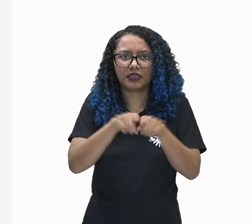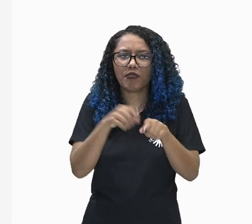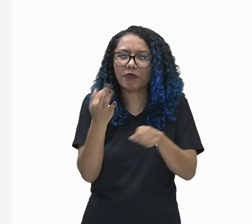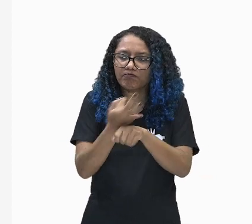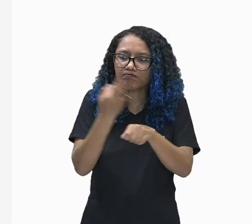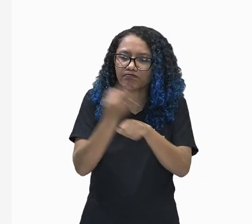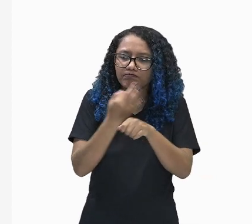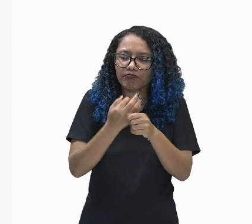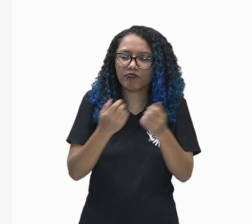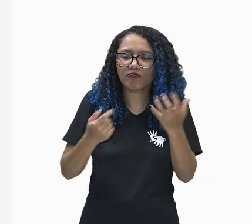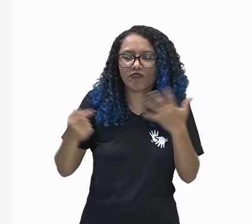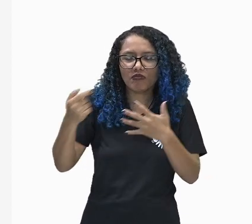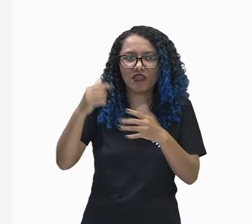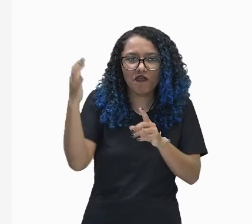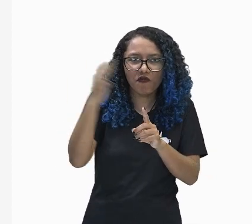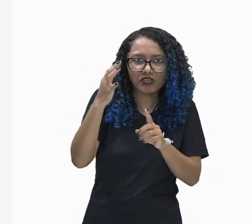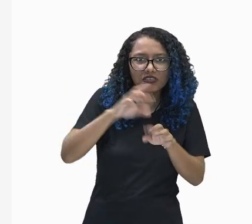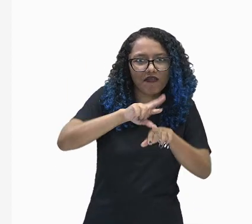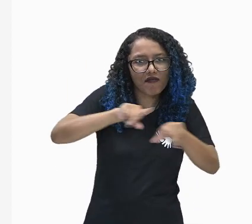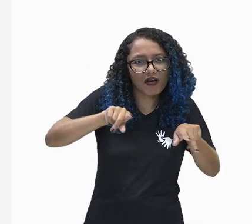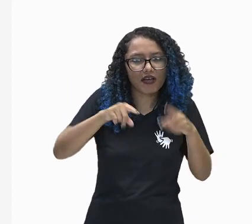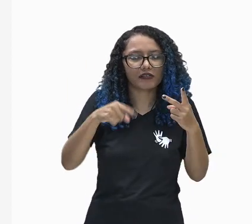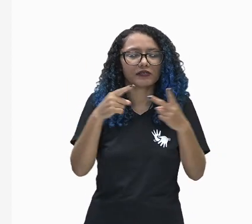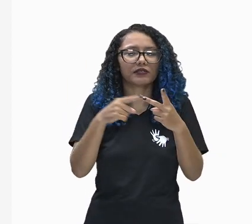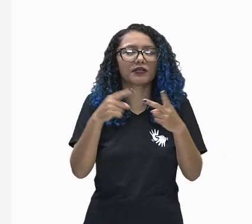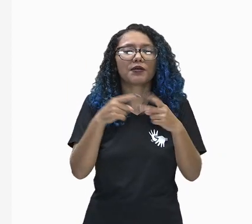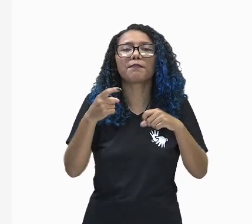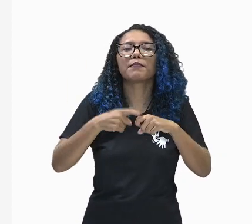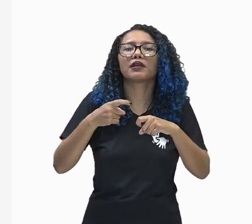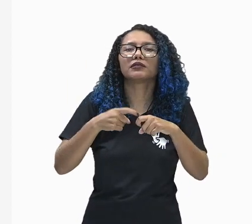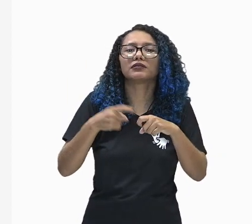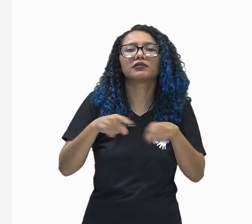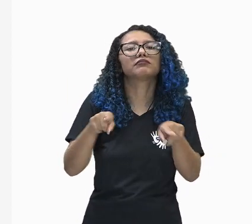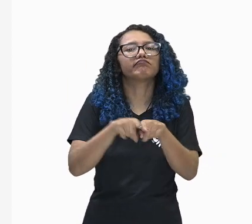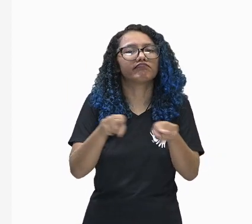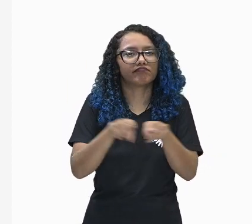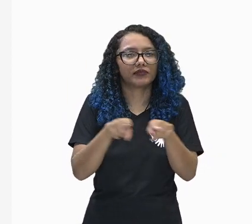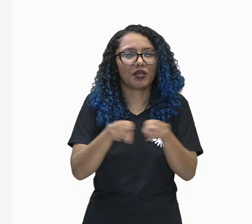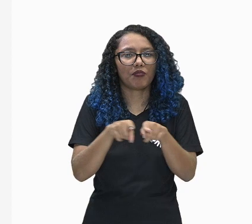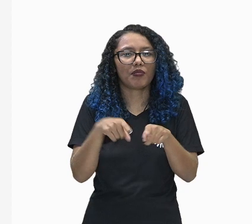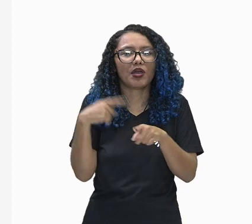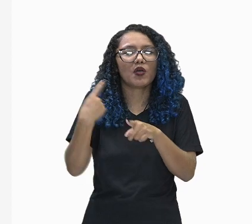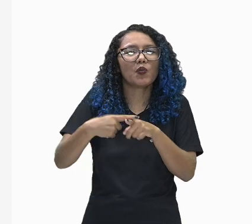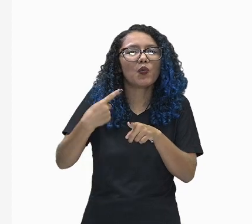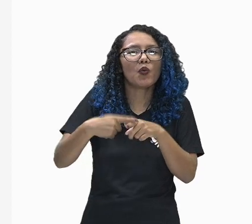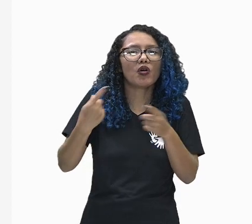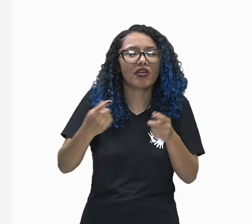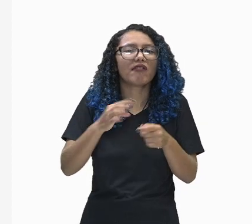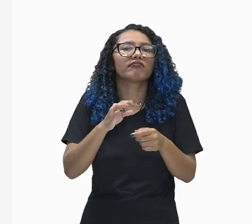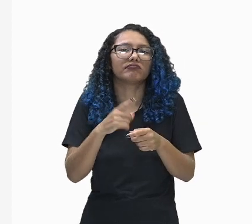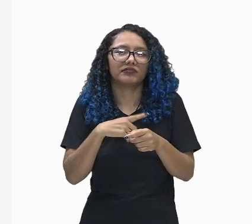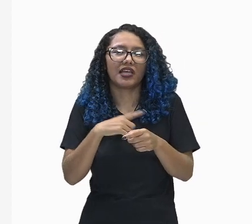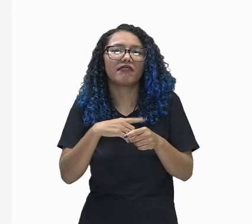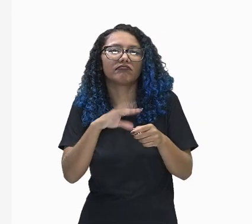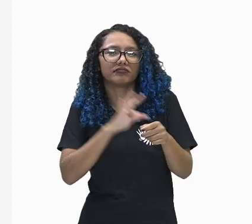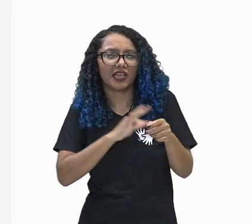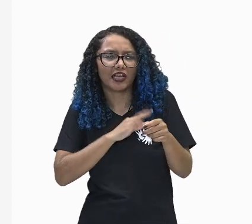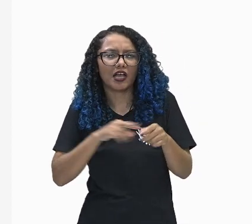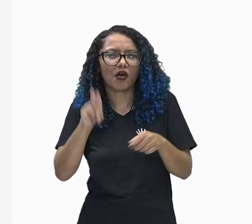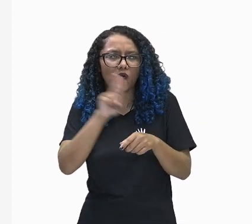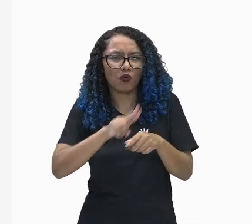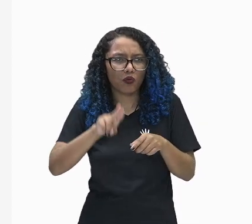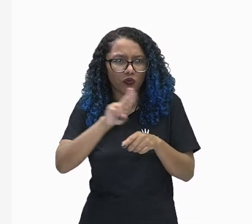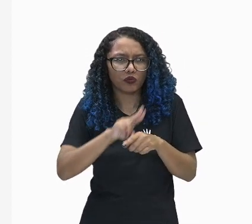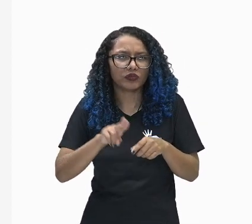adversos. A medicina também ela ganha essa contribuição dessas técnicas, como o exemplo